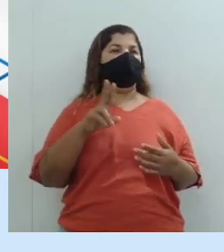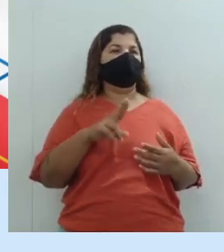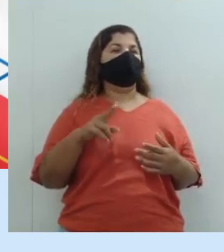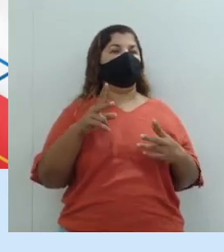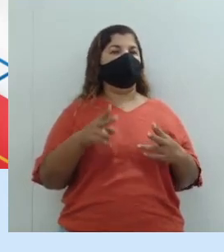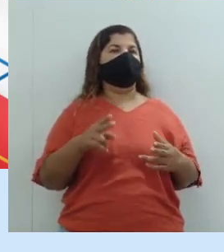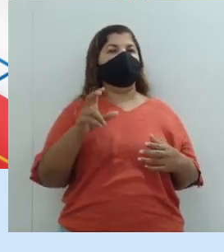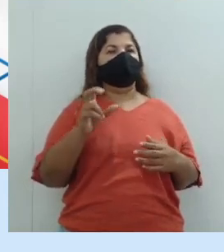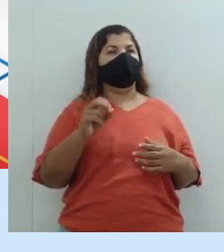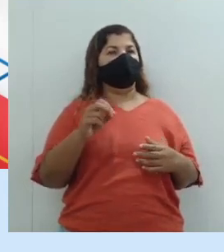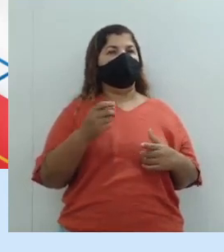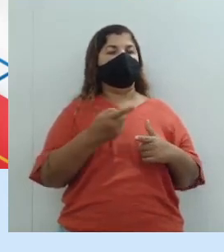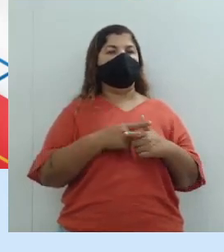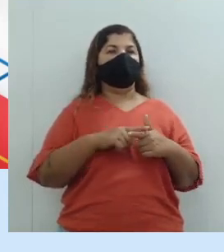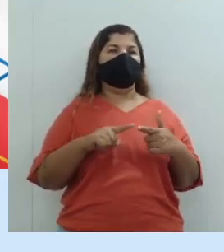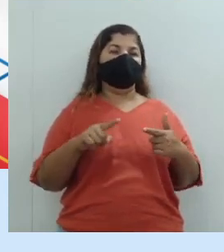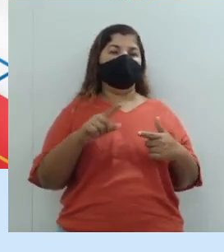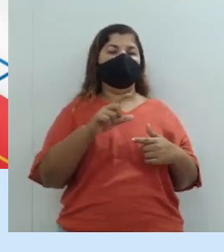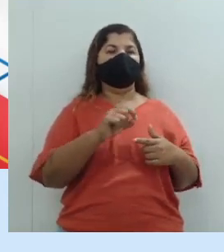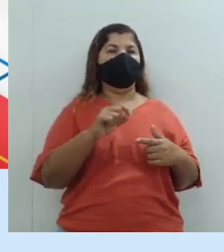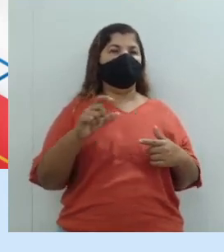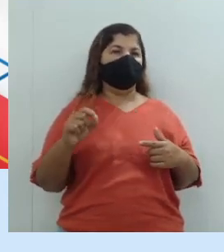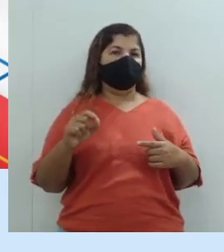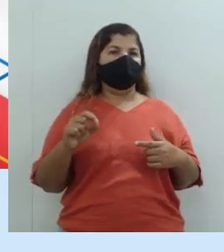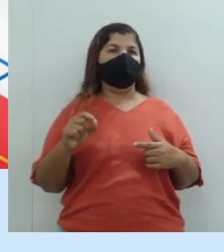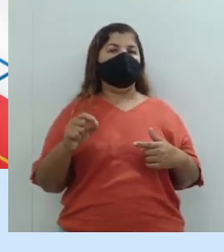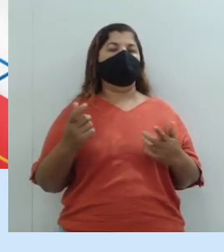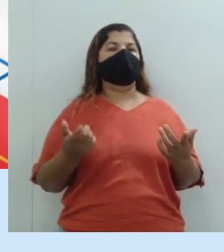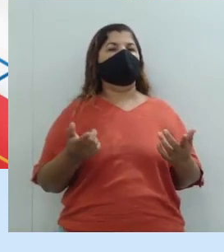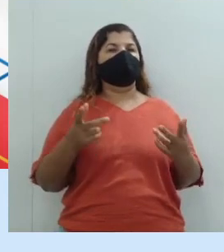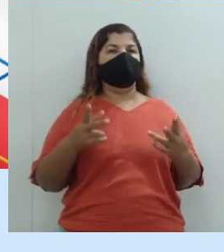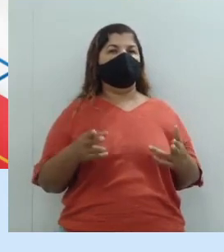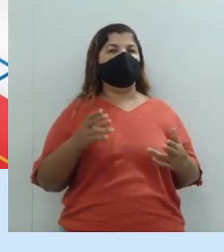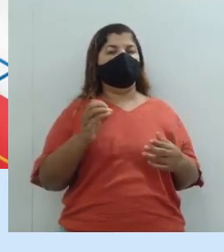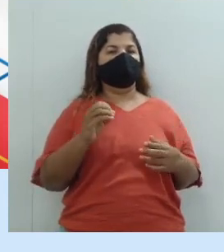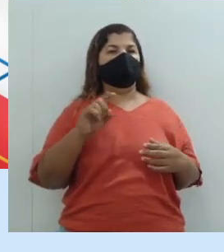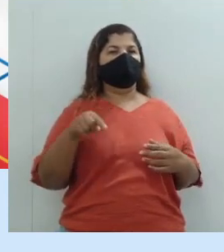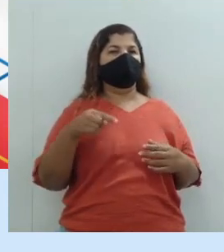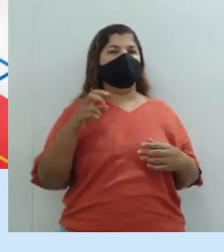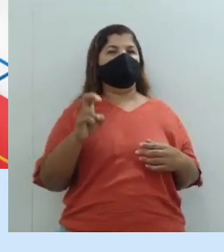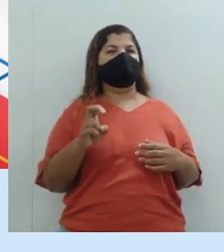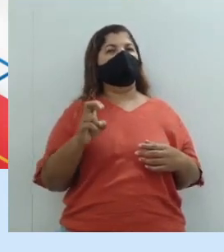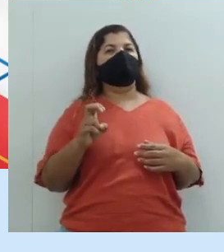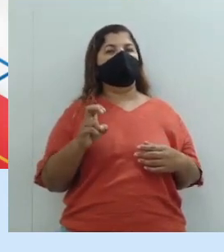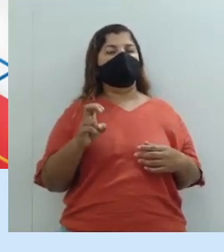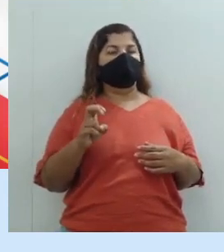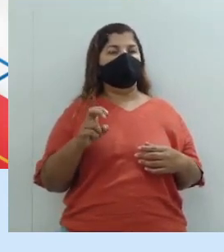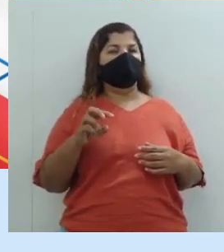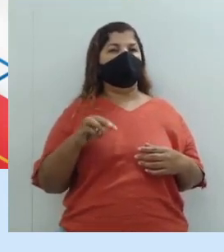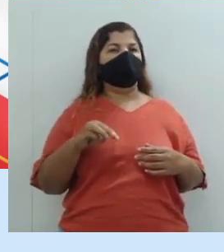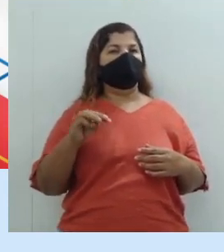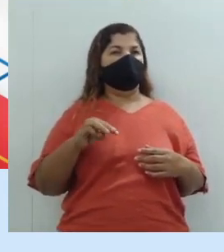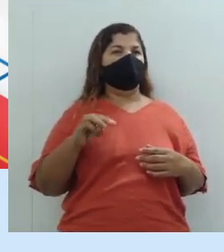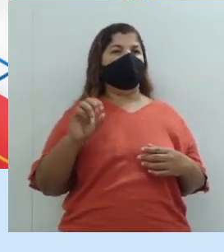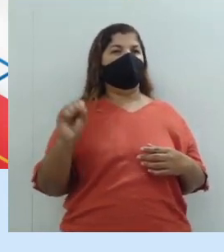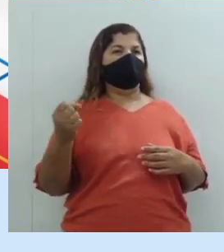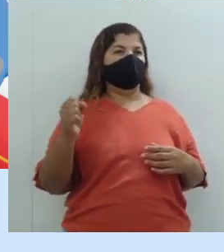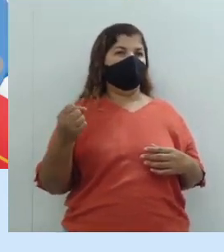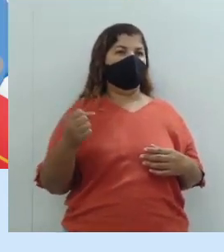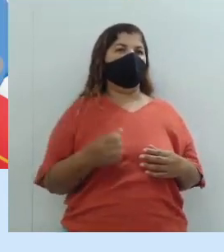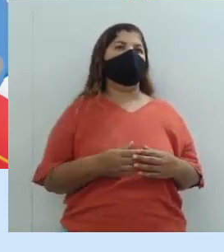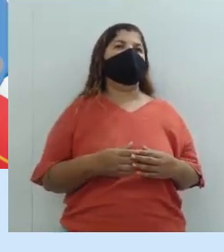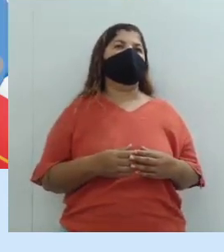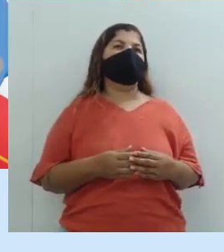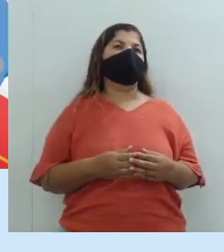50 dividido por 100, que seria a soma das massas, aceleração igual a 0,5 metros por segundo ao quadrado.